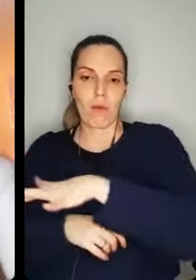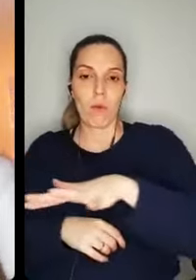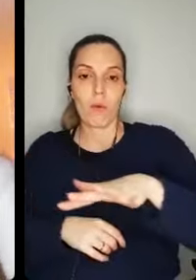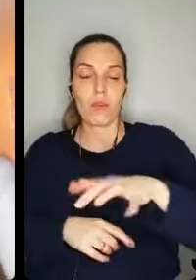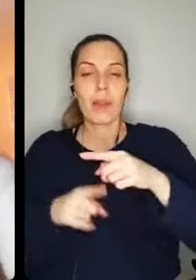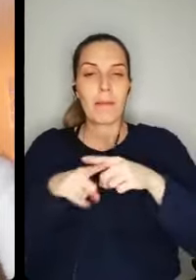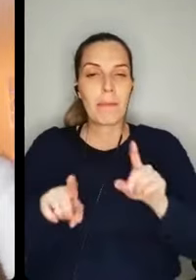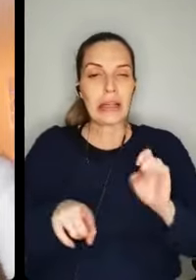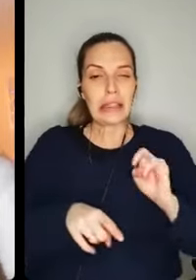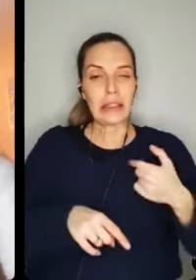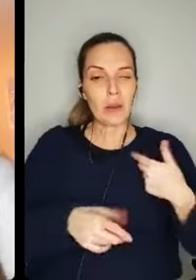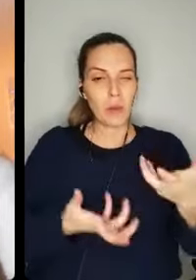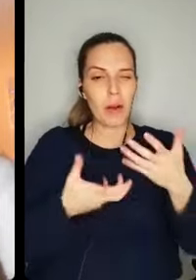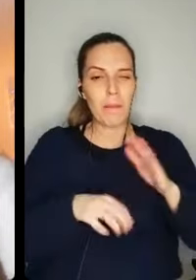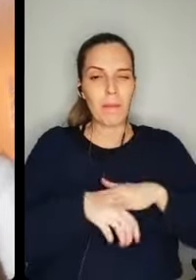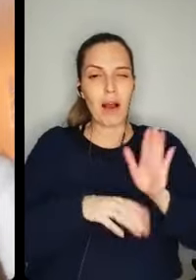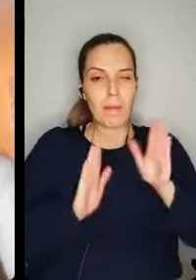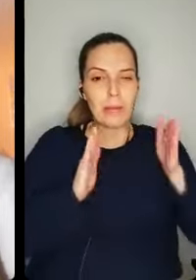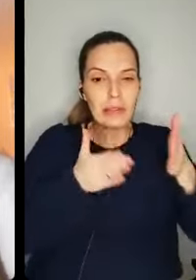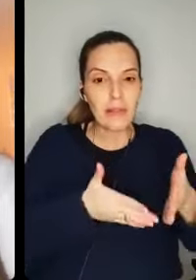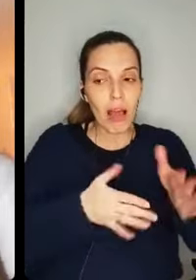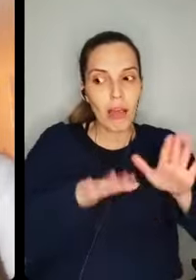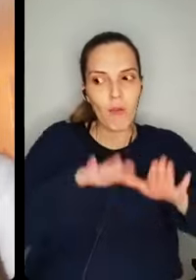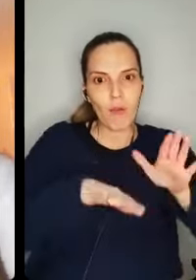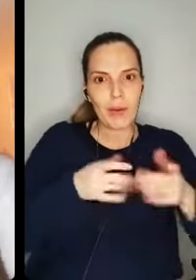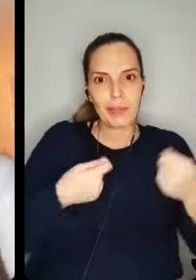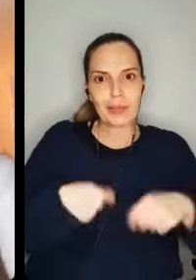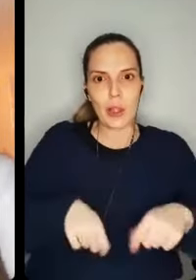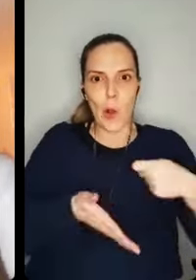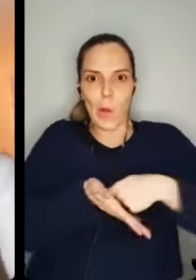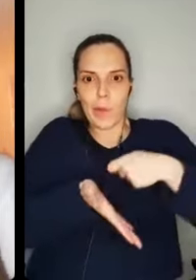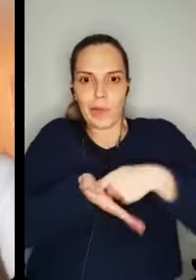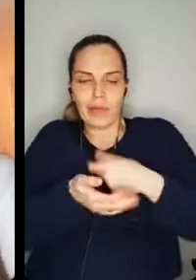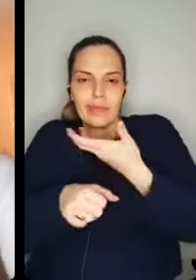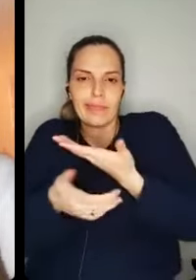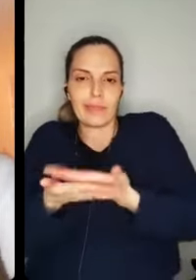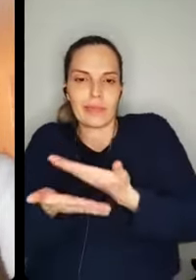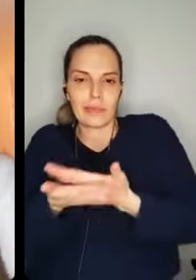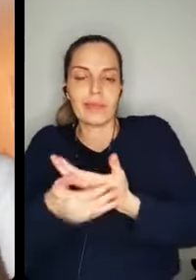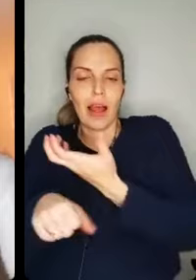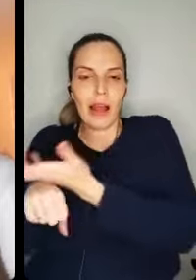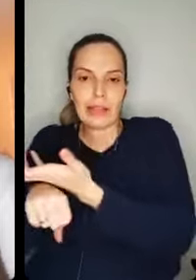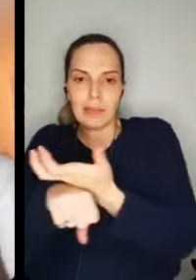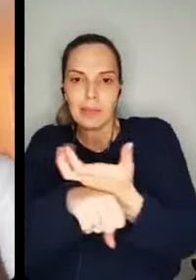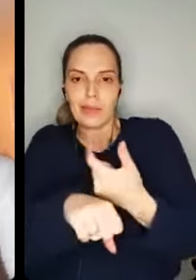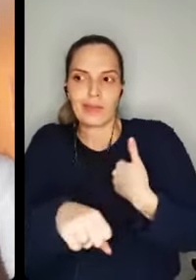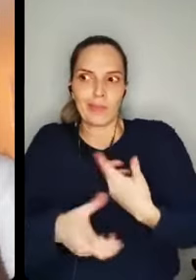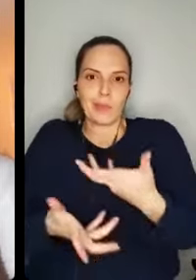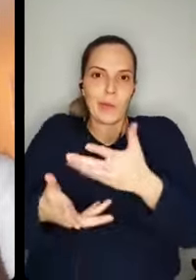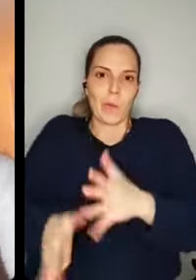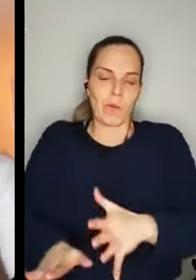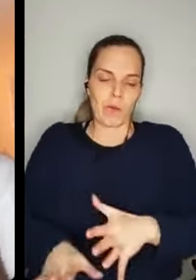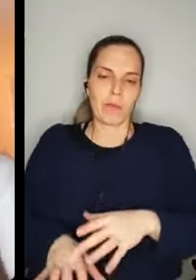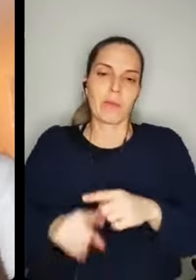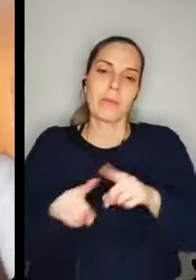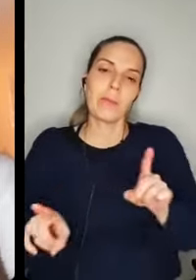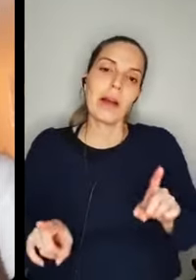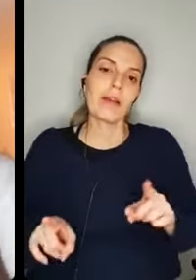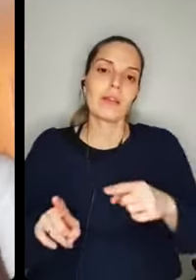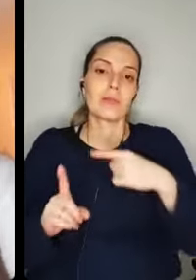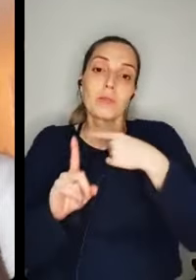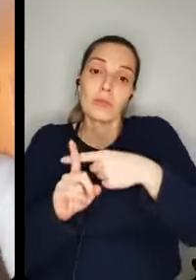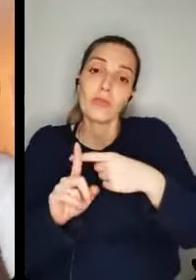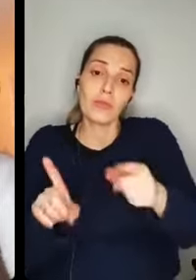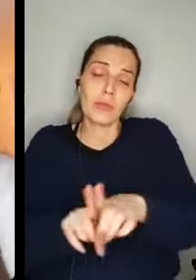fazer algumas cadeiras aí que talvez tu não vai te interessar tanto. Mas, enfim, isso sempre tem um aspecto positivo também para isso, né? Que, enfim, mesmo tu atuando dentro de uma área